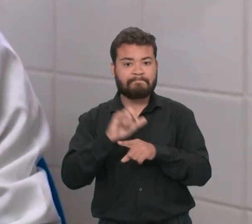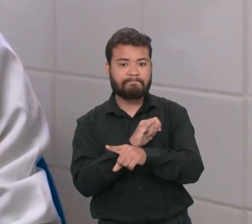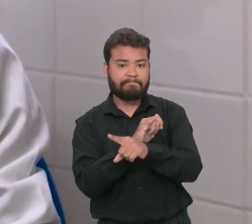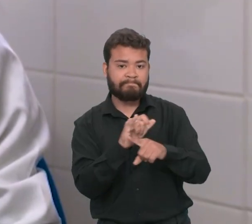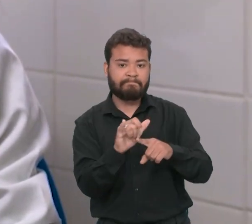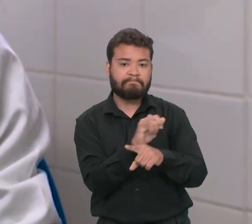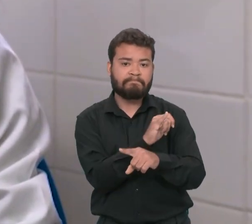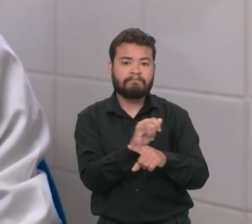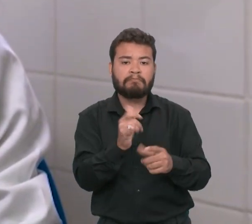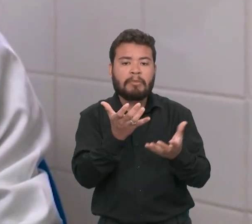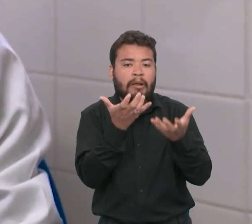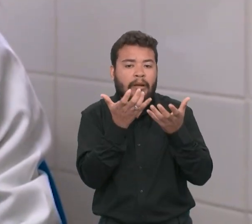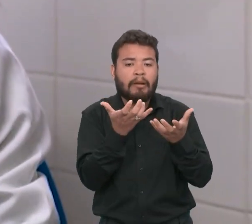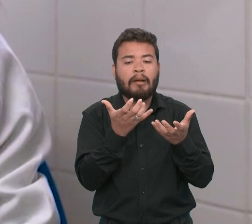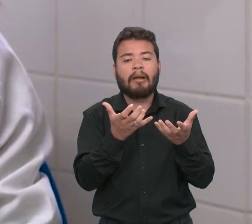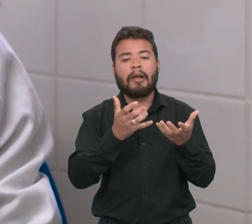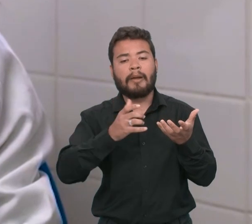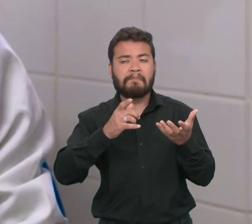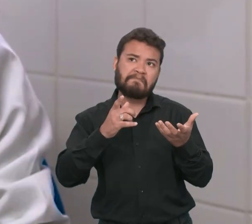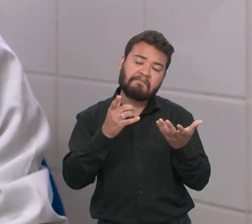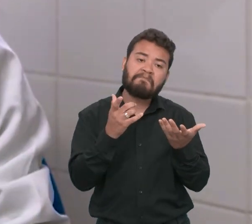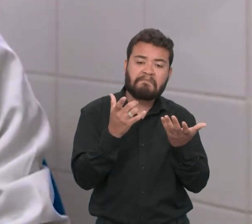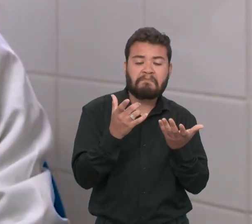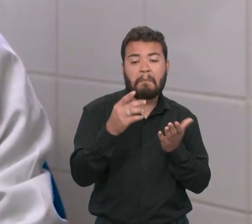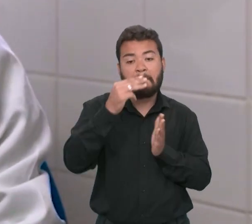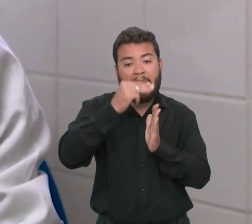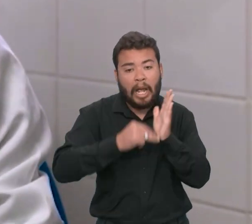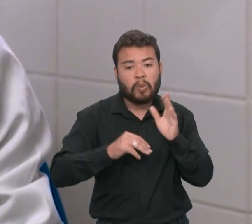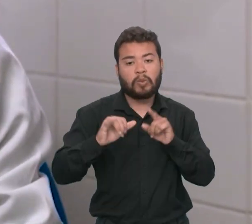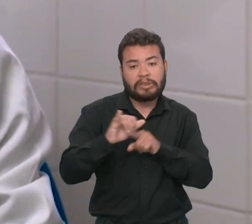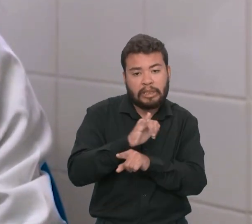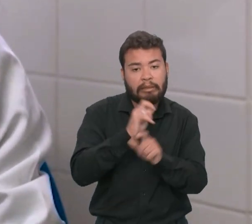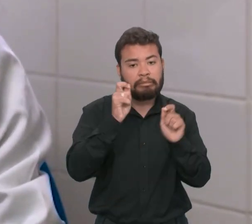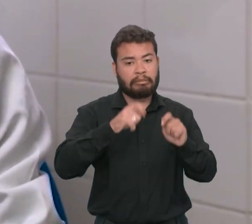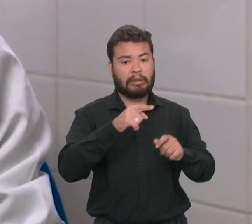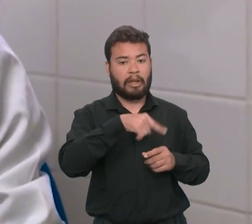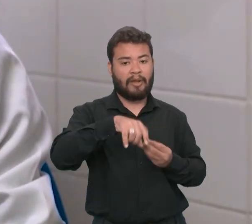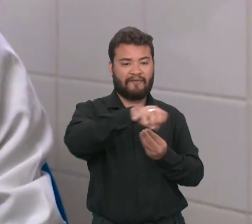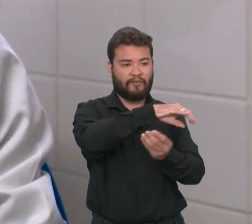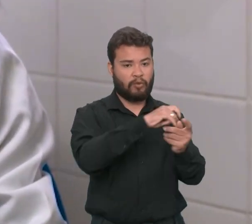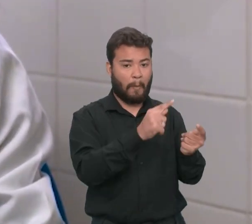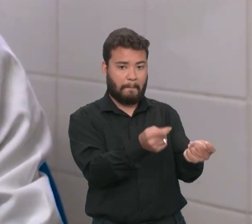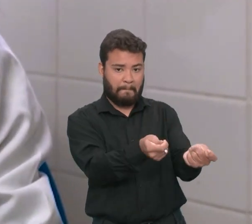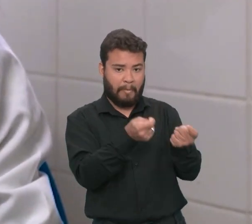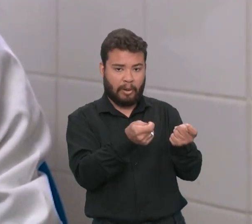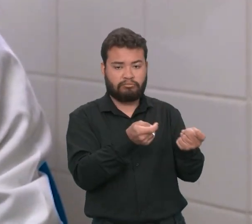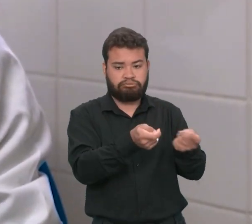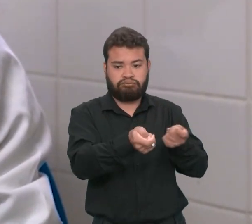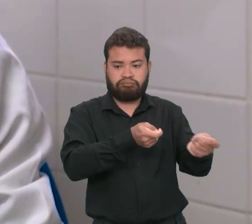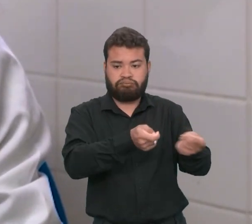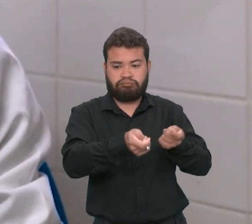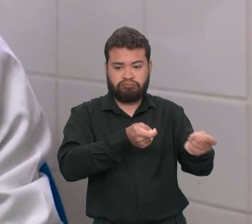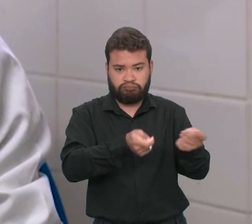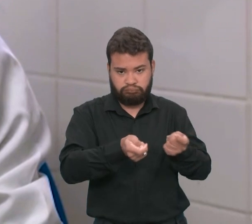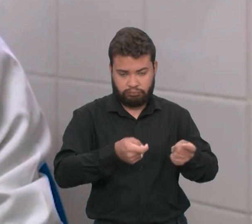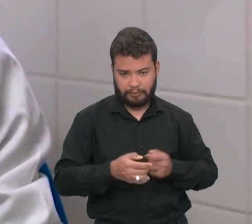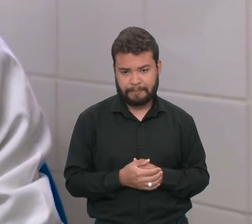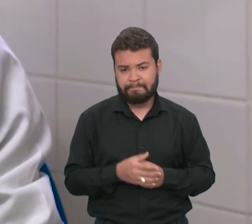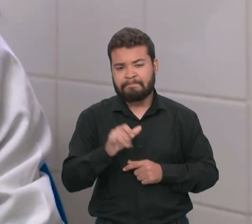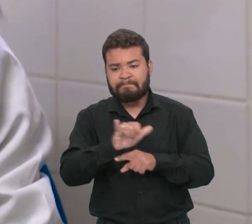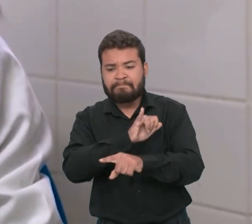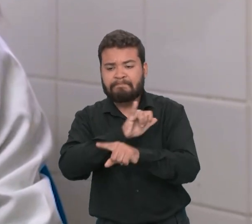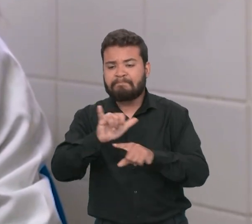buscar alternativas que consigam controlar esse fungo fitopatógeno. Dentre as